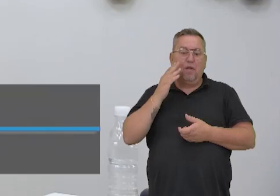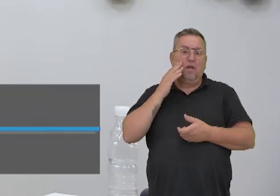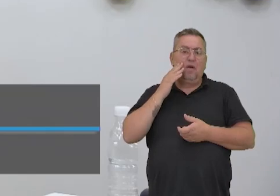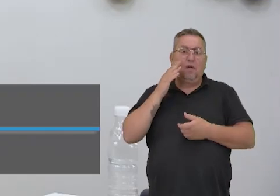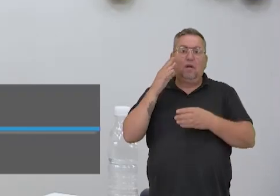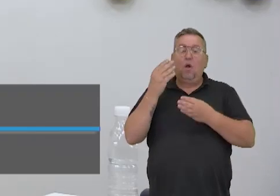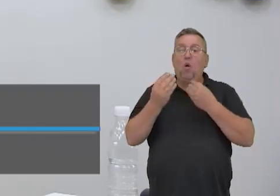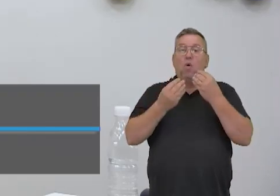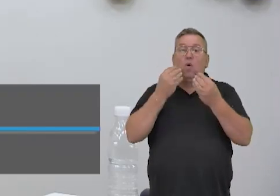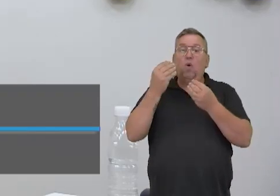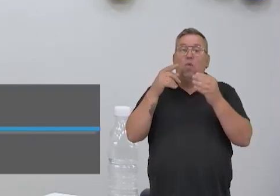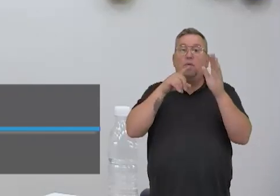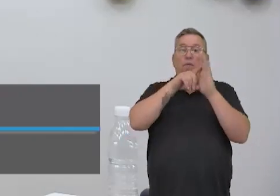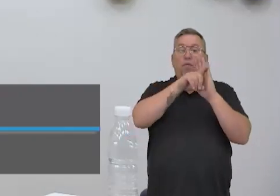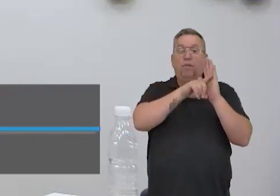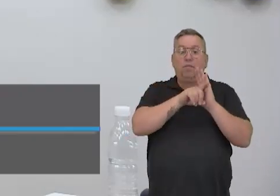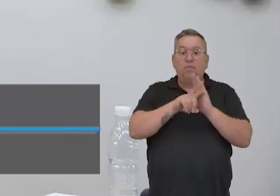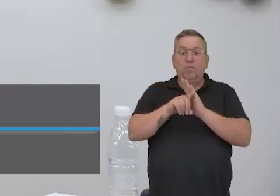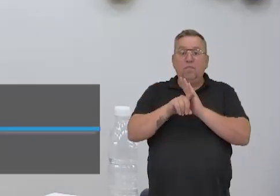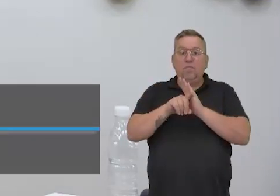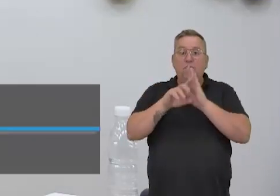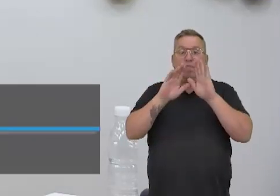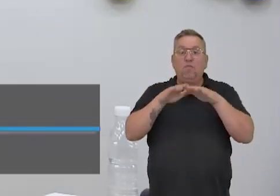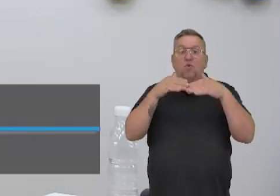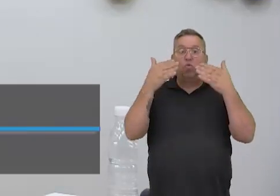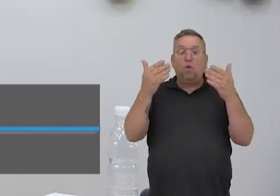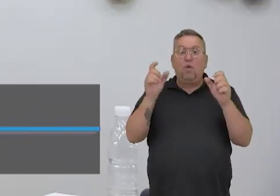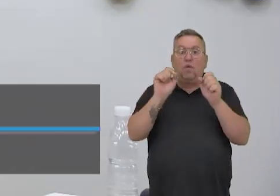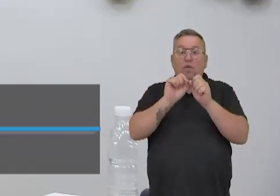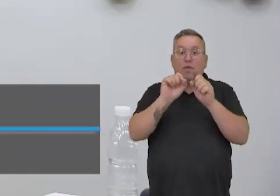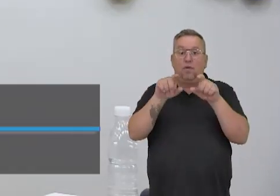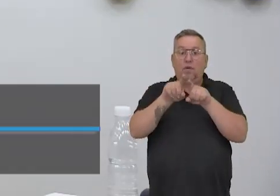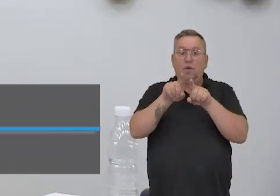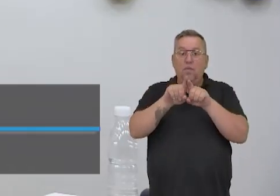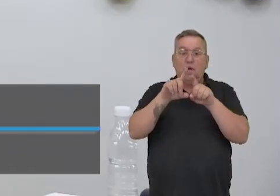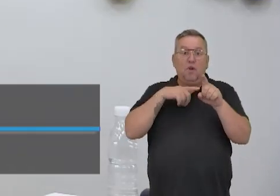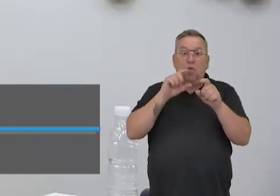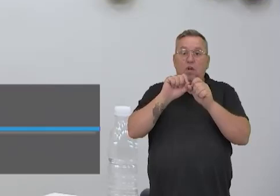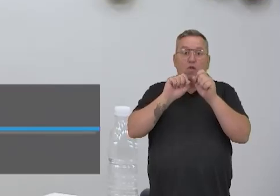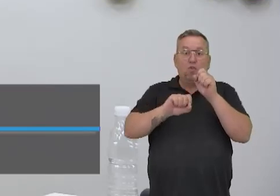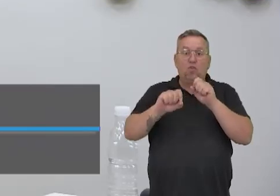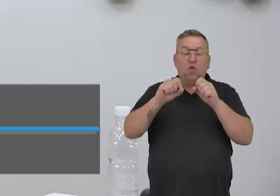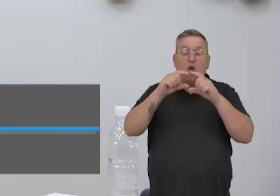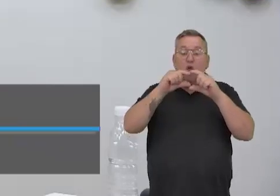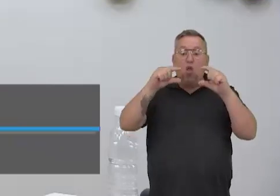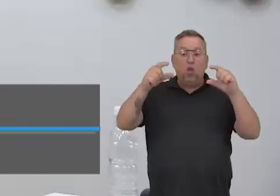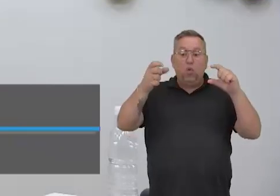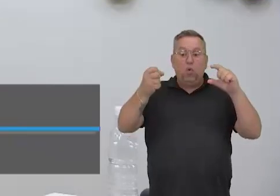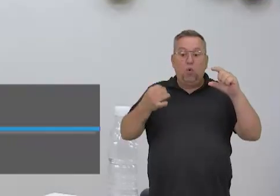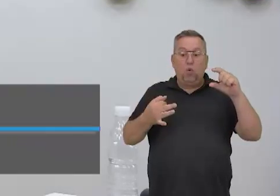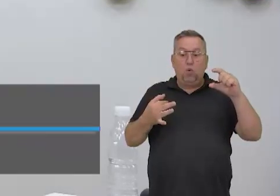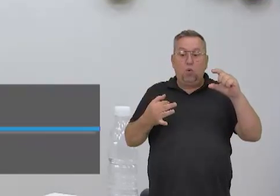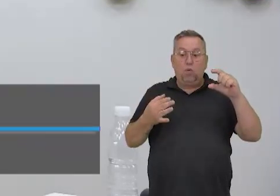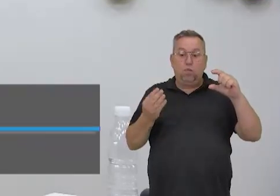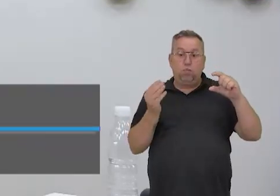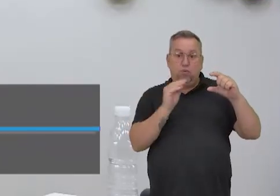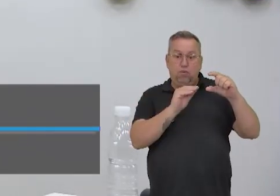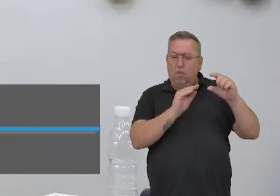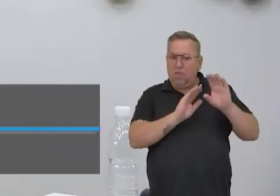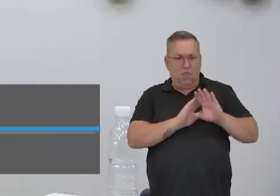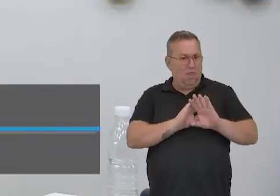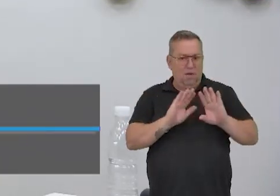sabem como pesquisar, quais fontes? Não é apenas ir lá e jogar no Google ou outro, né, mecanismo que vocês